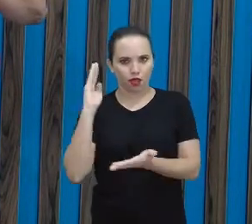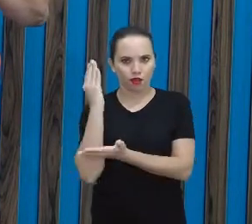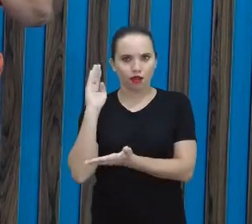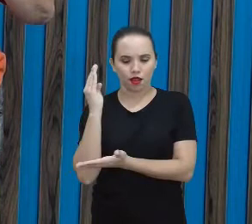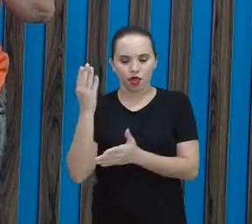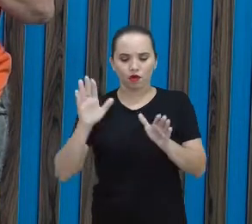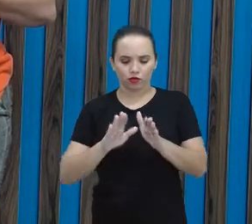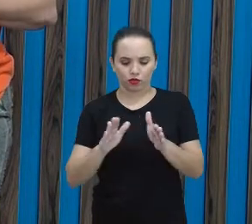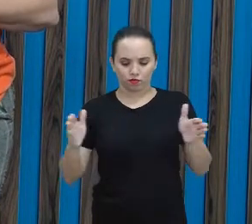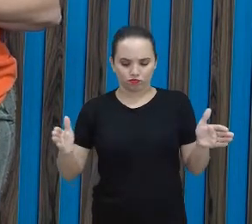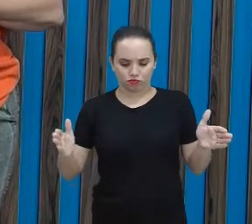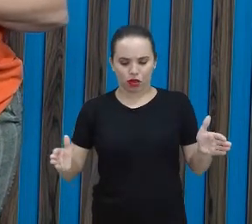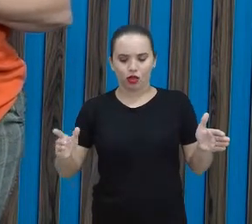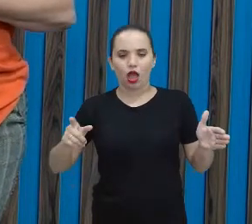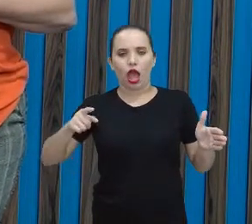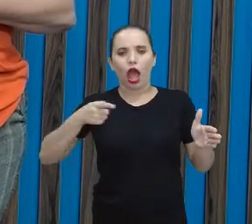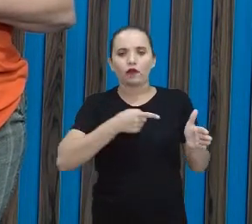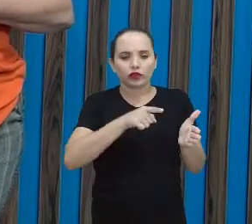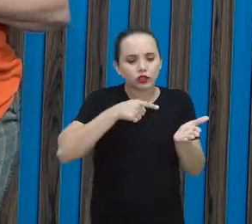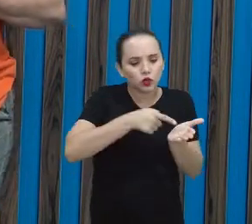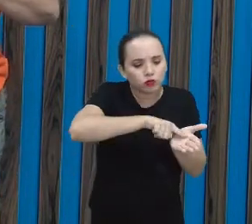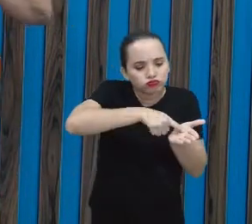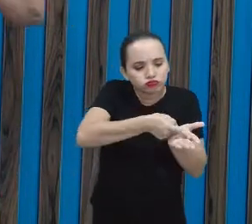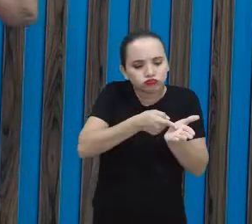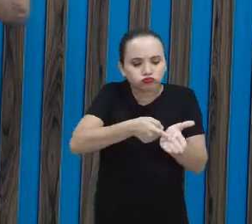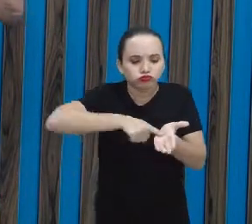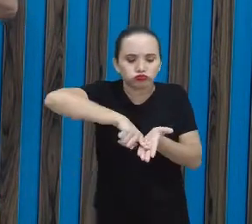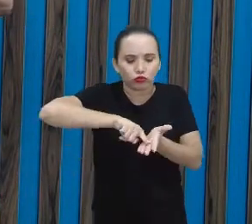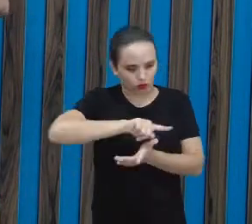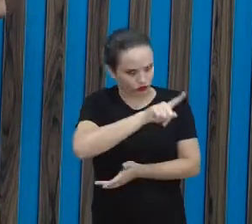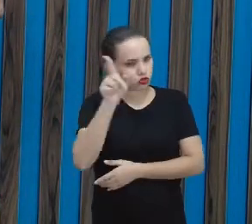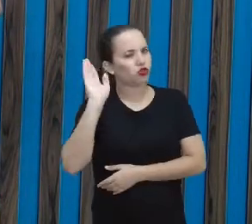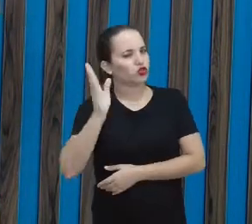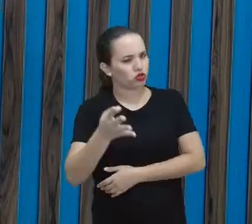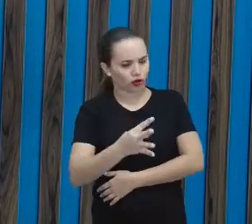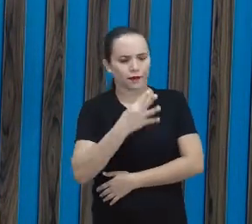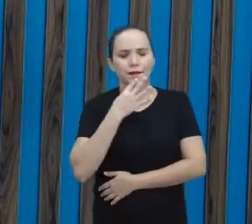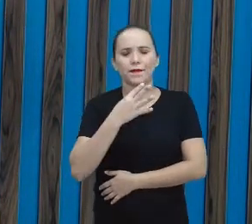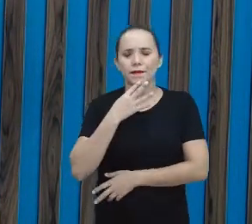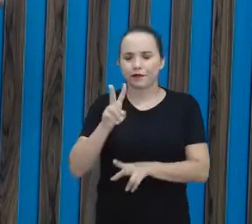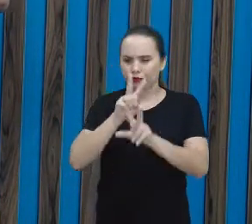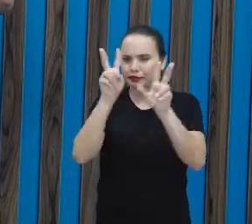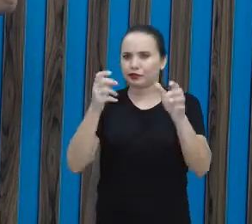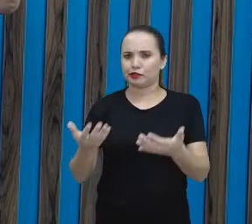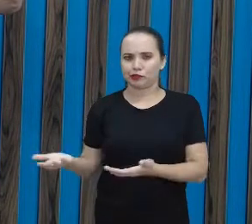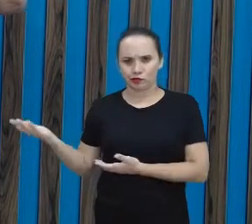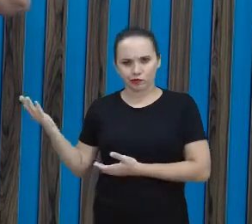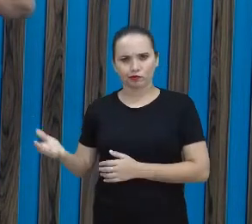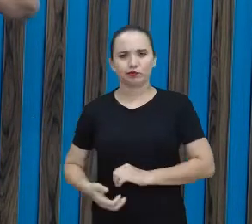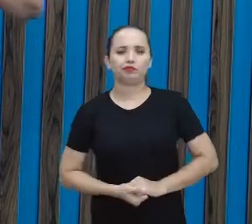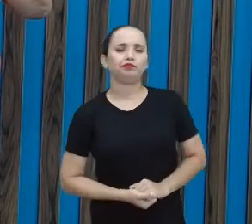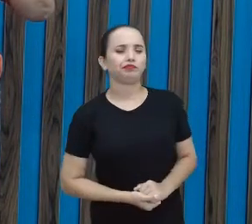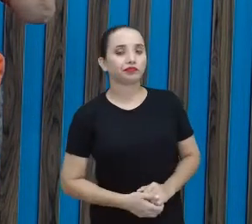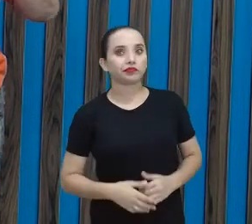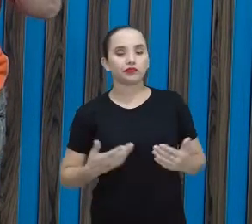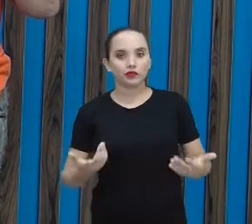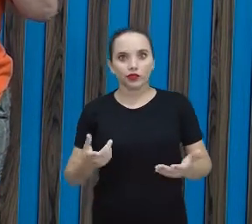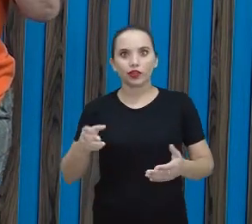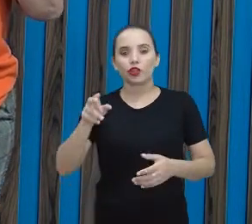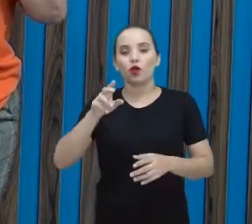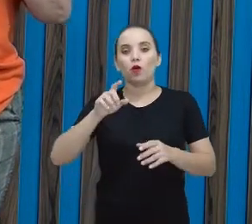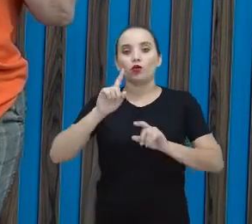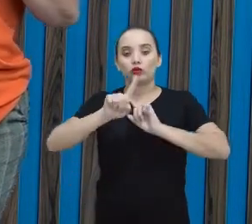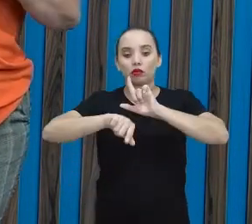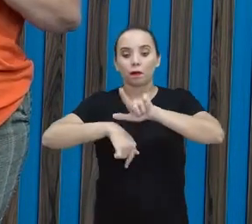carimbo, vocês também já estudaram sobre isso, né, vocês sabem o que é a xilogravura. Então, a xilogravura, ela se